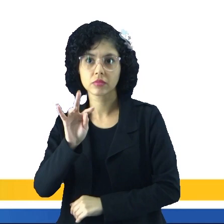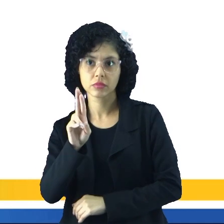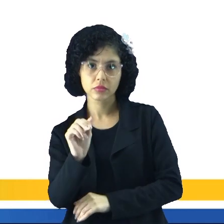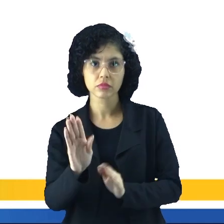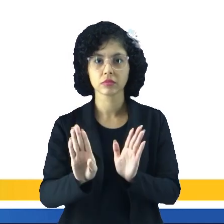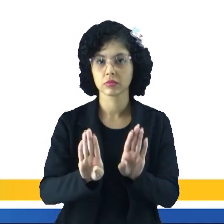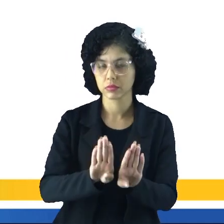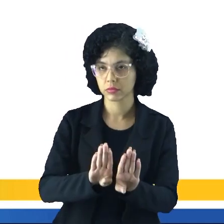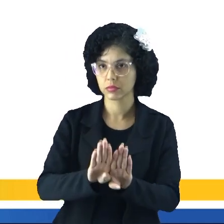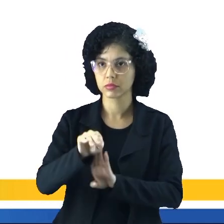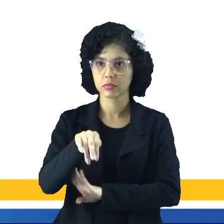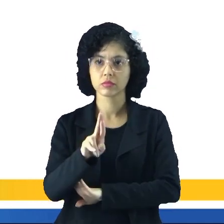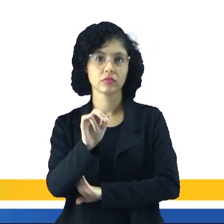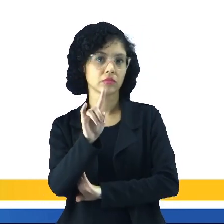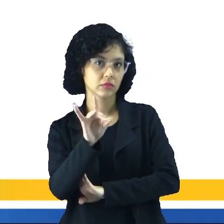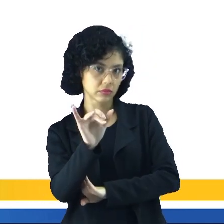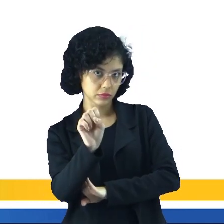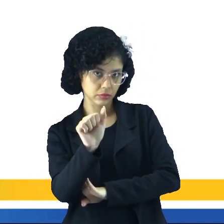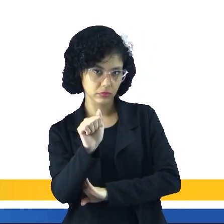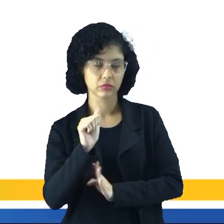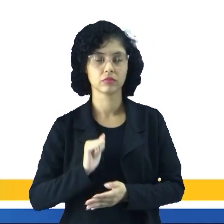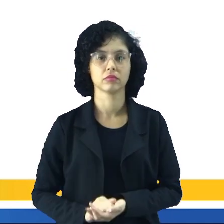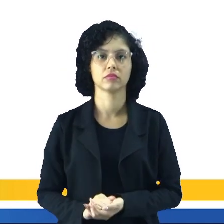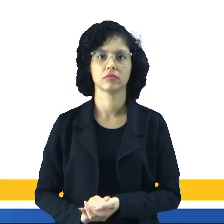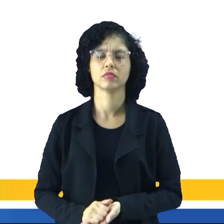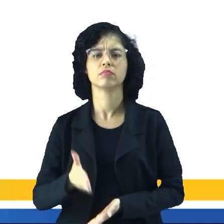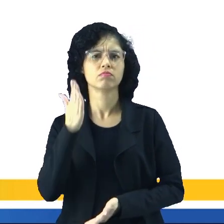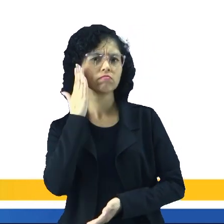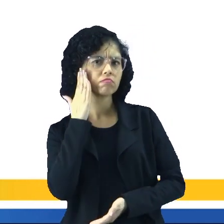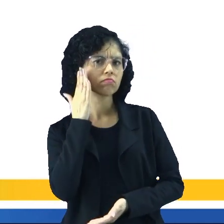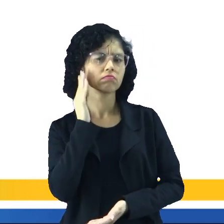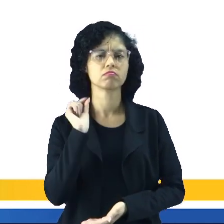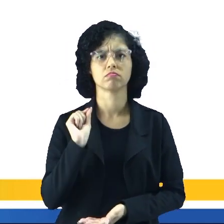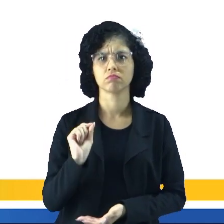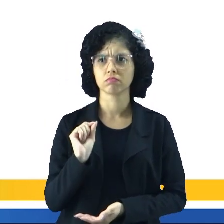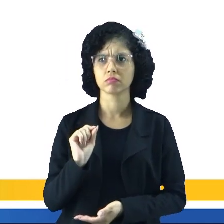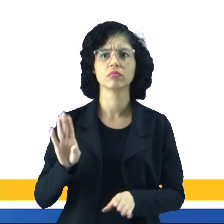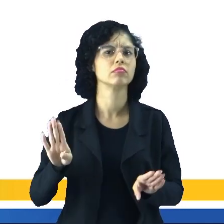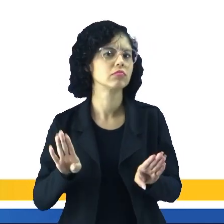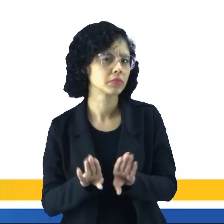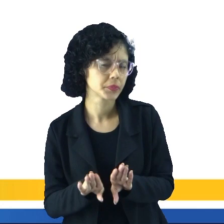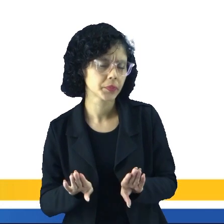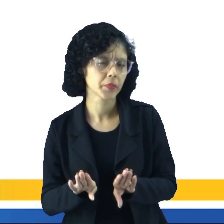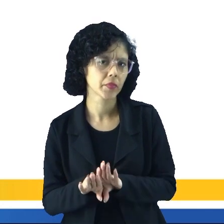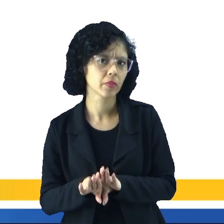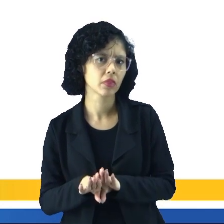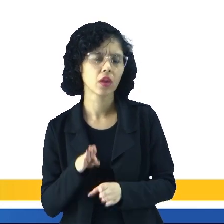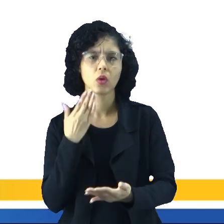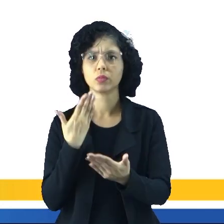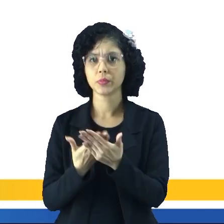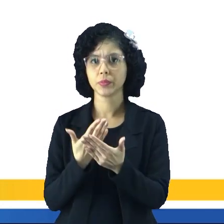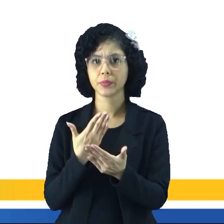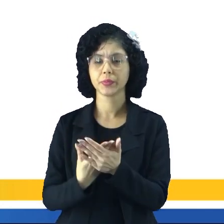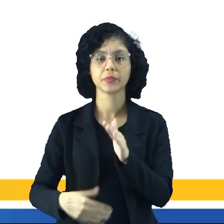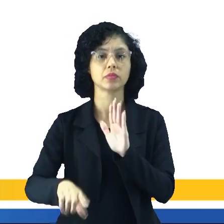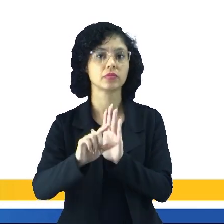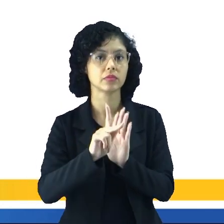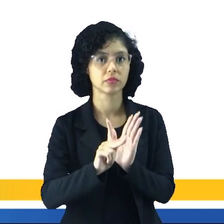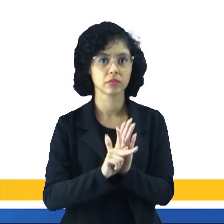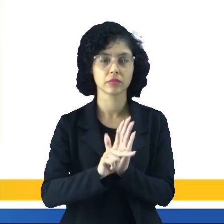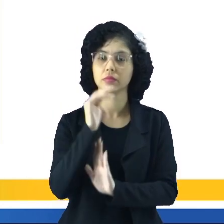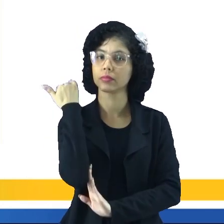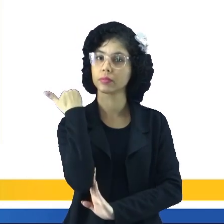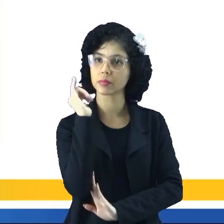pelos nêutrons. Então, compreender esse modelo vai nos ajudar a entender também o estudo das cargas elétricas,